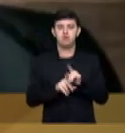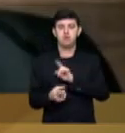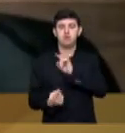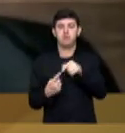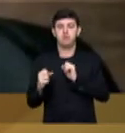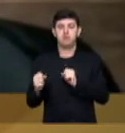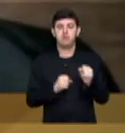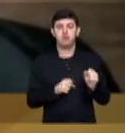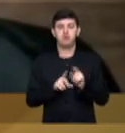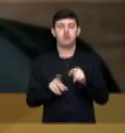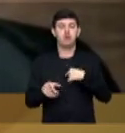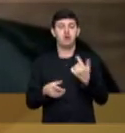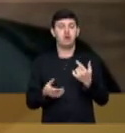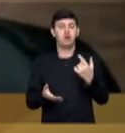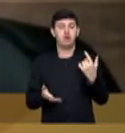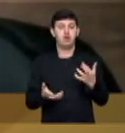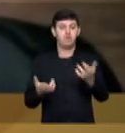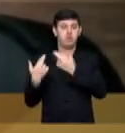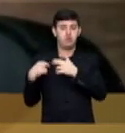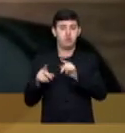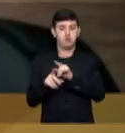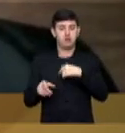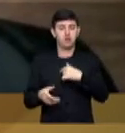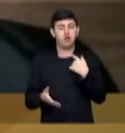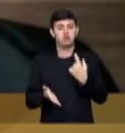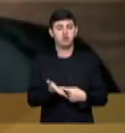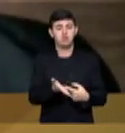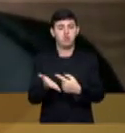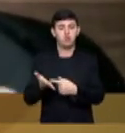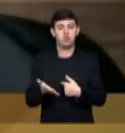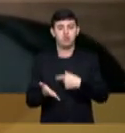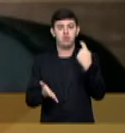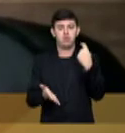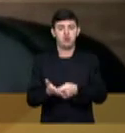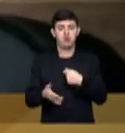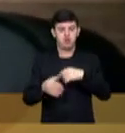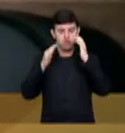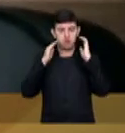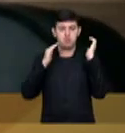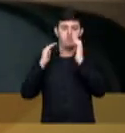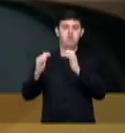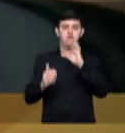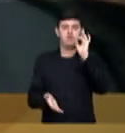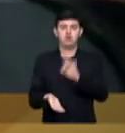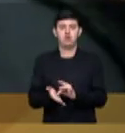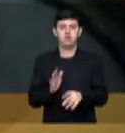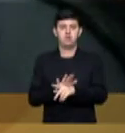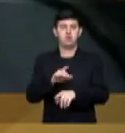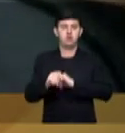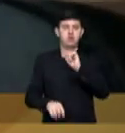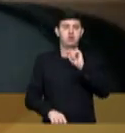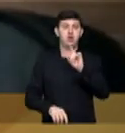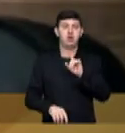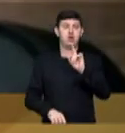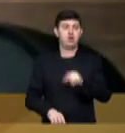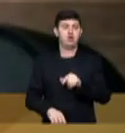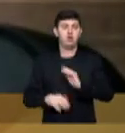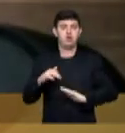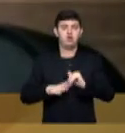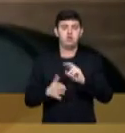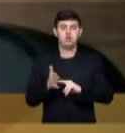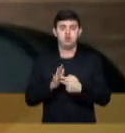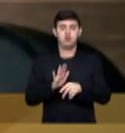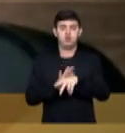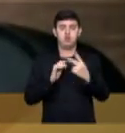cumprirem as obrigações que decorrem diretamente dos instrumentos nacionais e internacionais